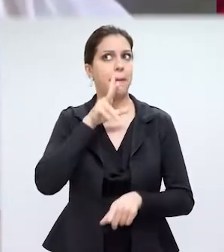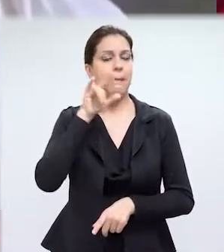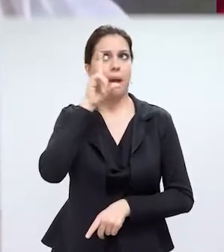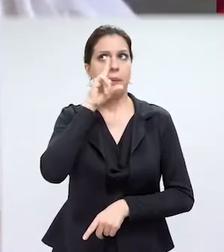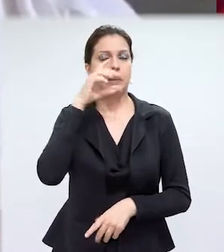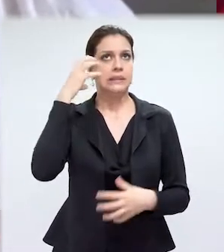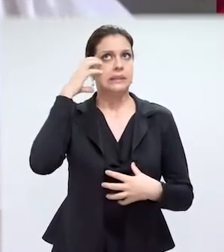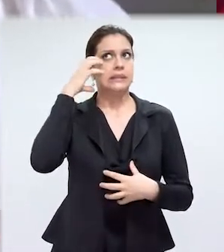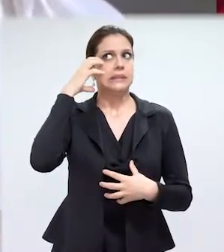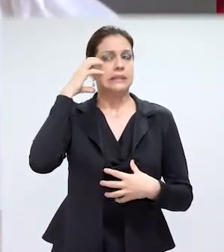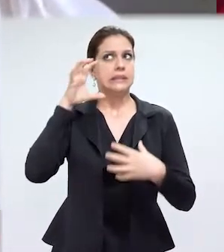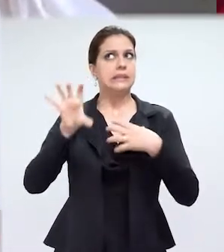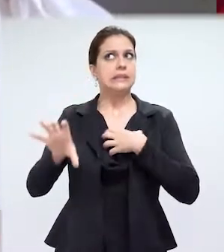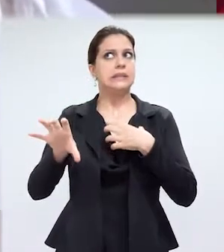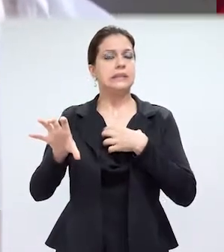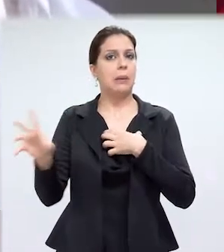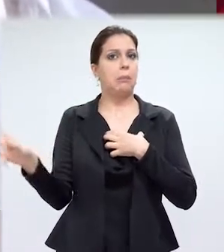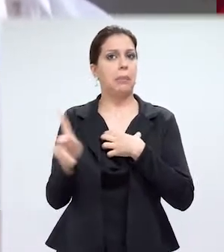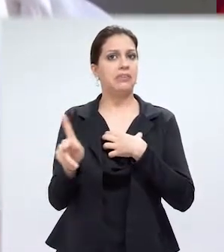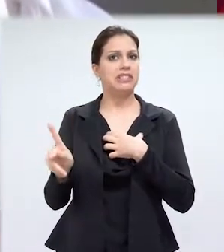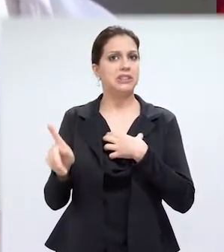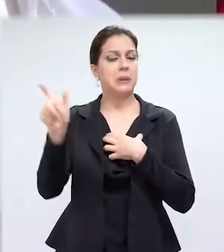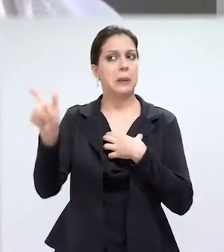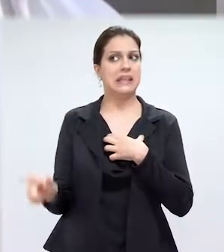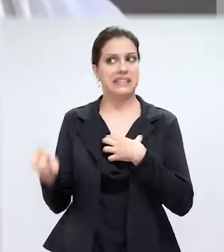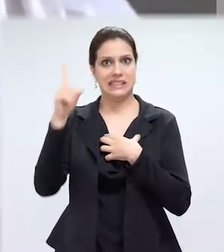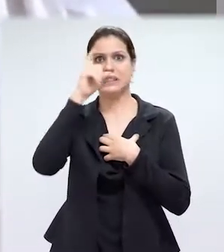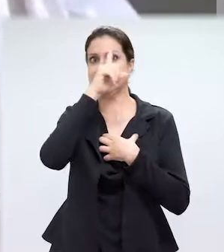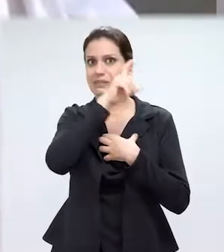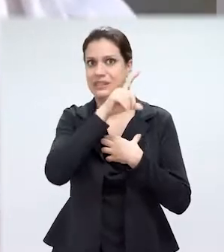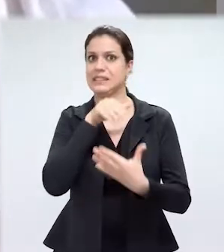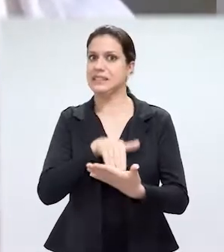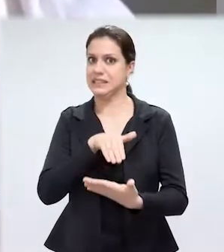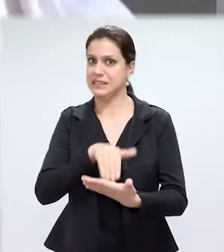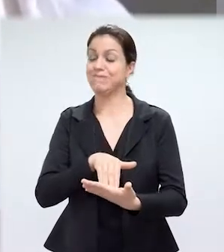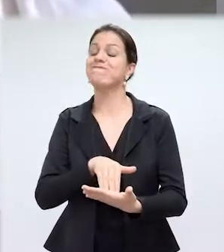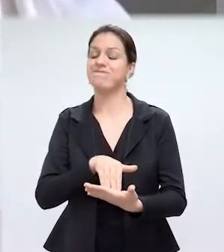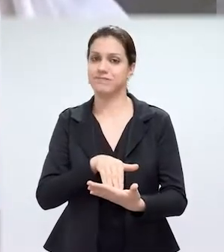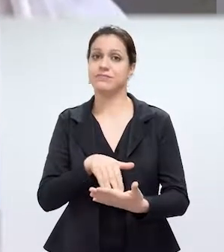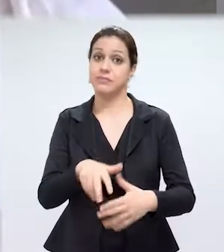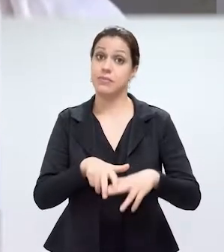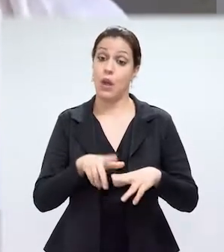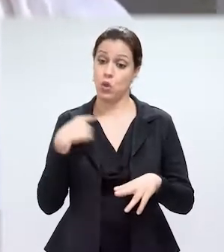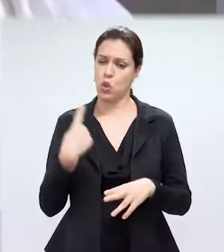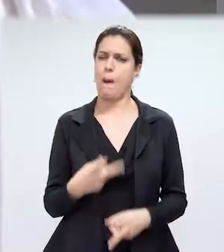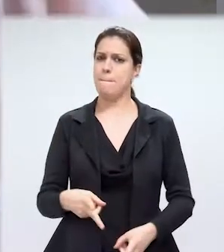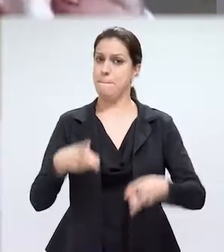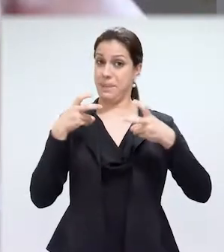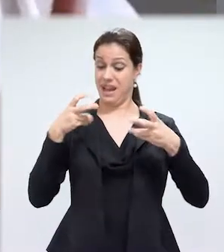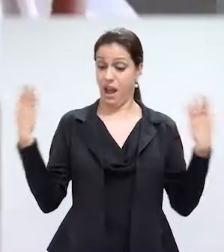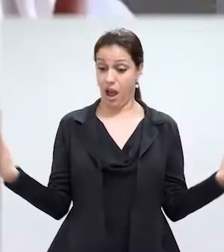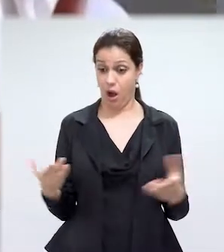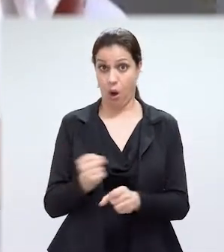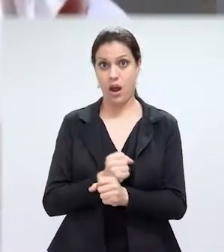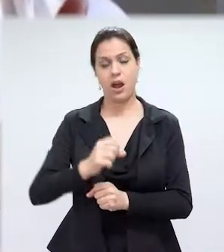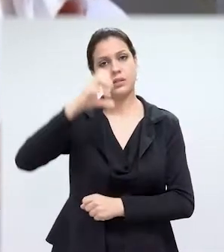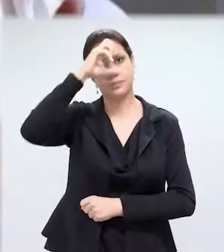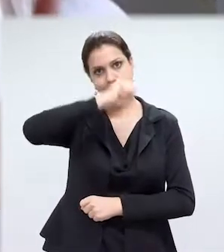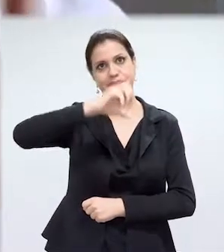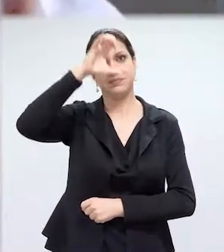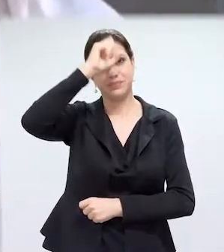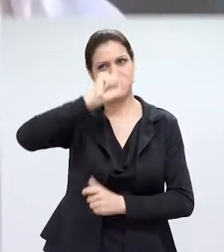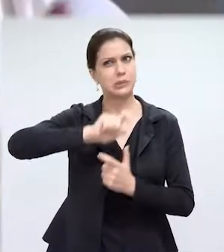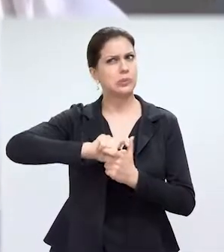a valorizar e se colocar no lugar desse professor. Então, o que a gente tem percebido é que as